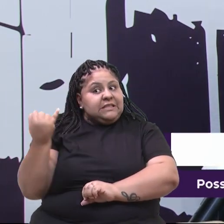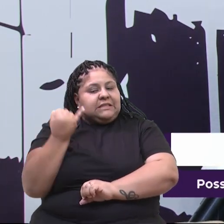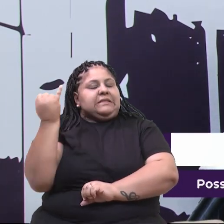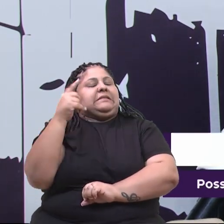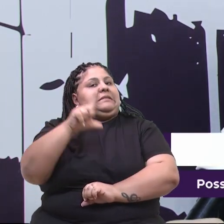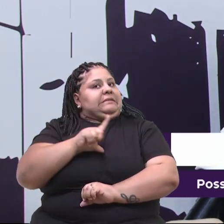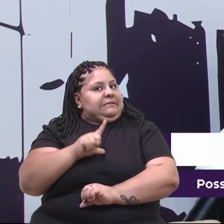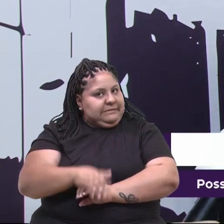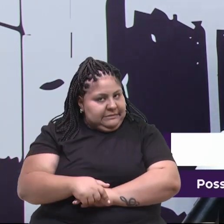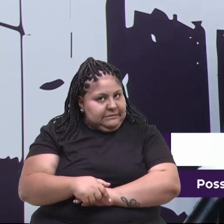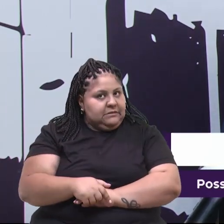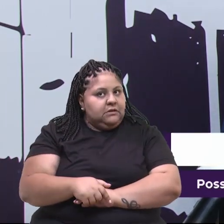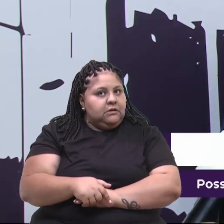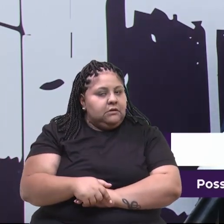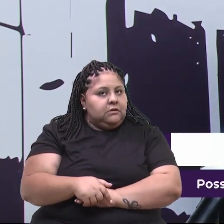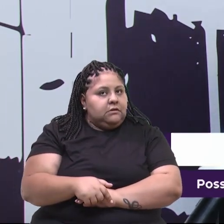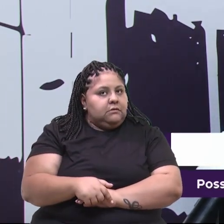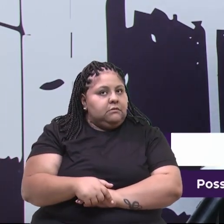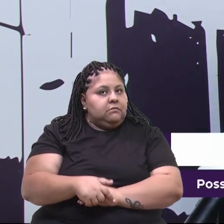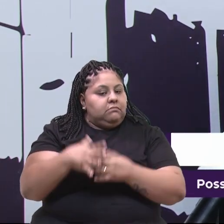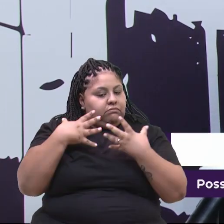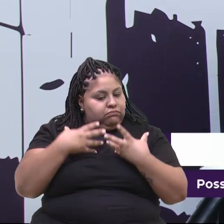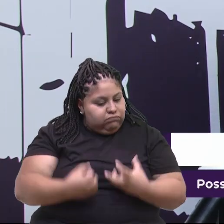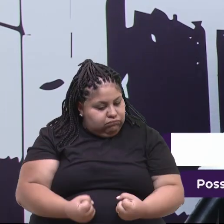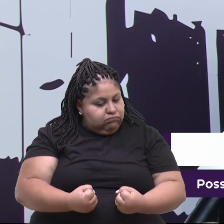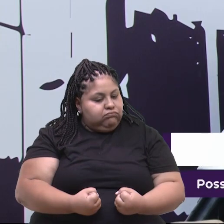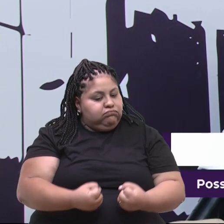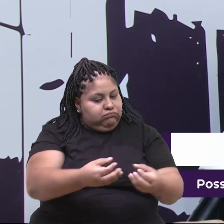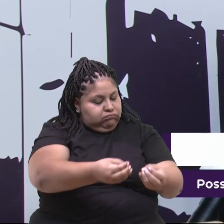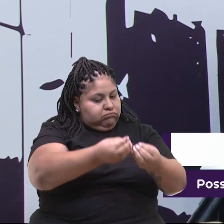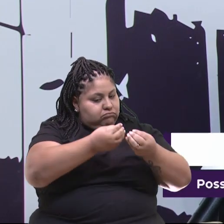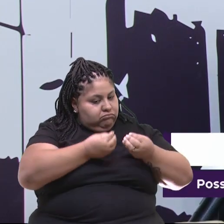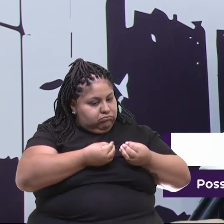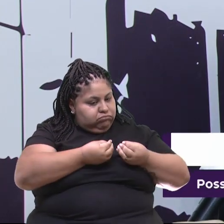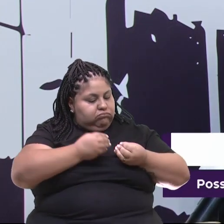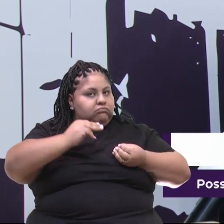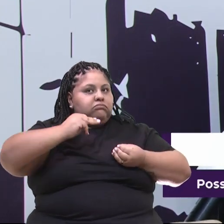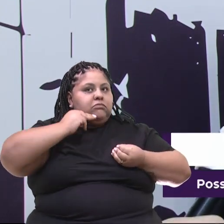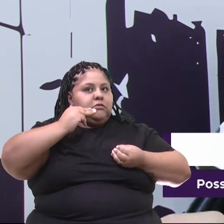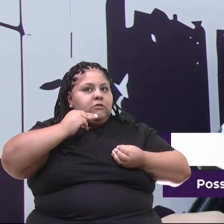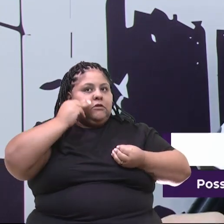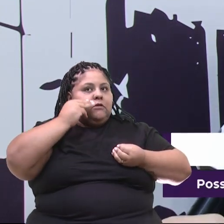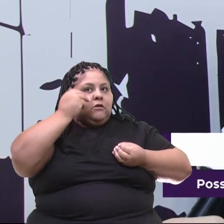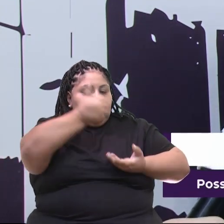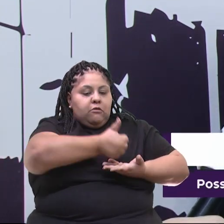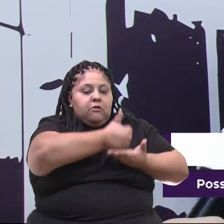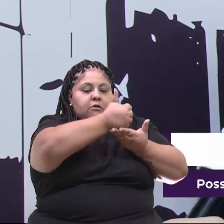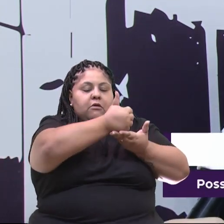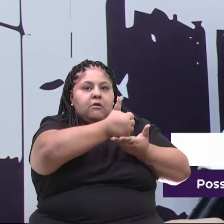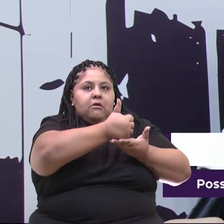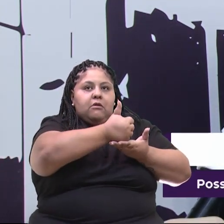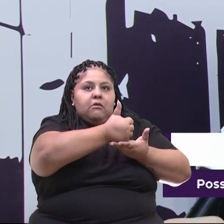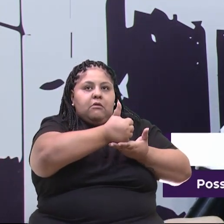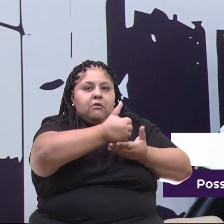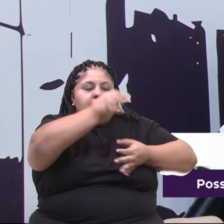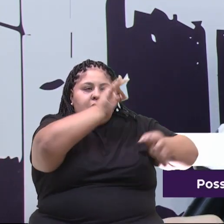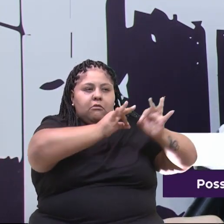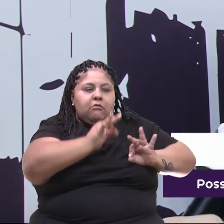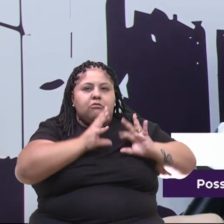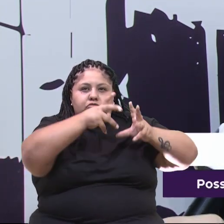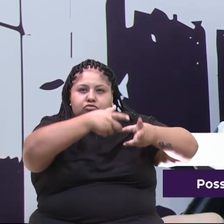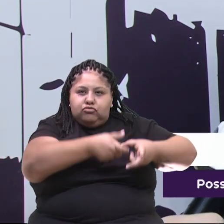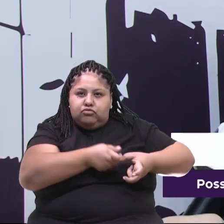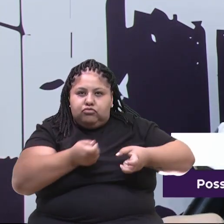Então, aceitei o convite da vereadora Marisol, nossa presidente, para colaborar, né? E tentar auxiliar em tudo aquilo que